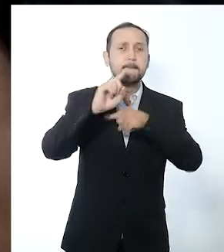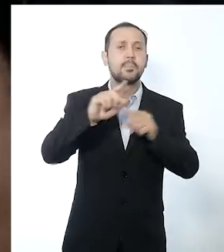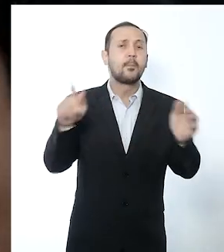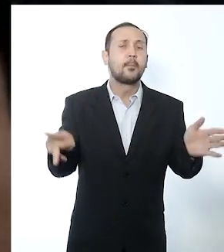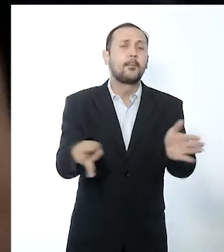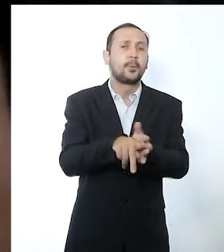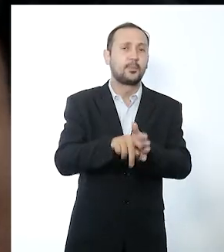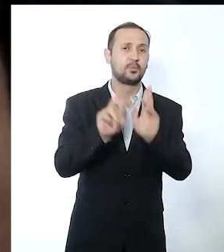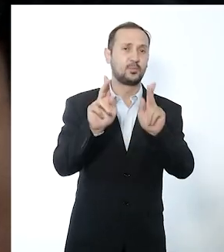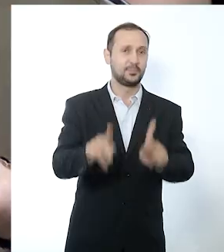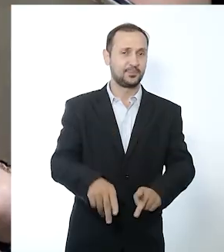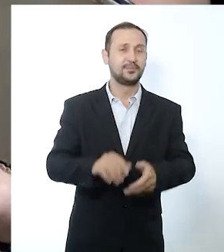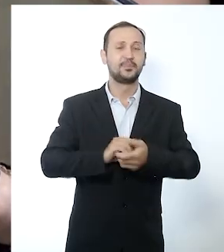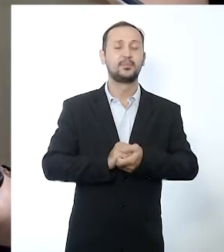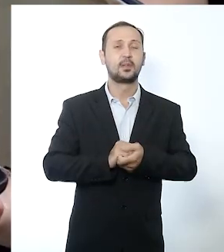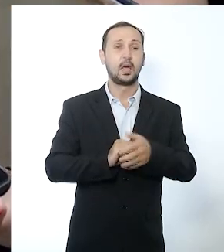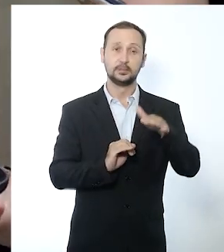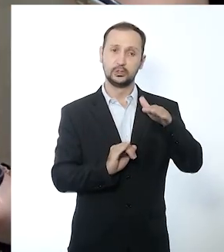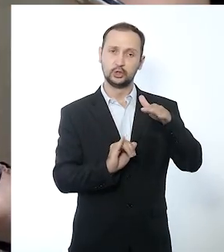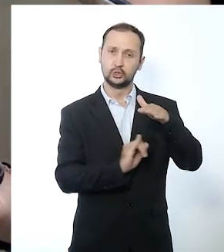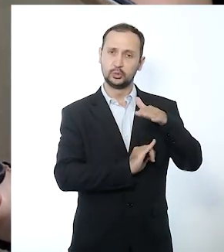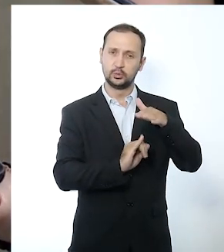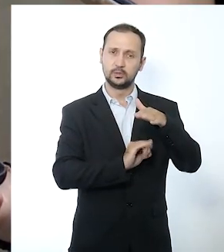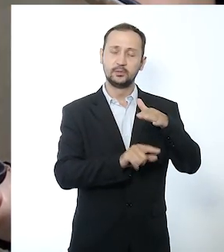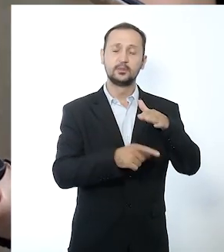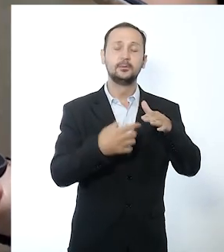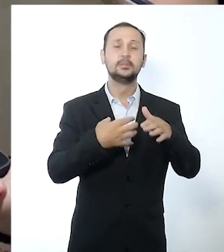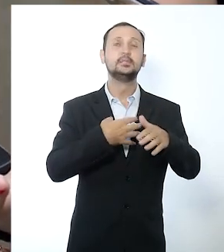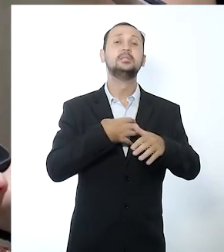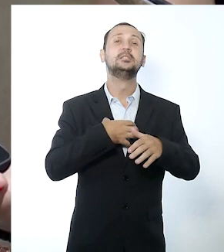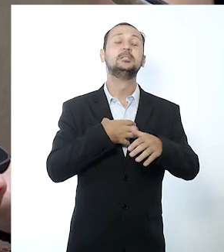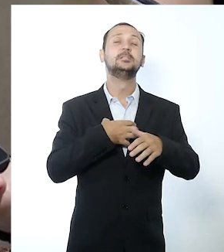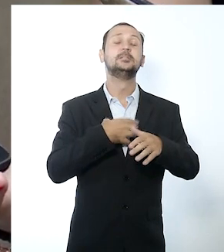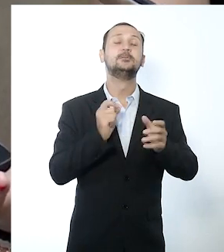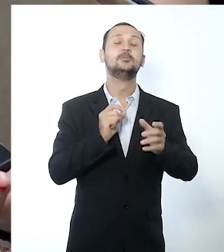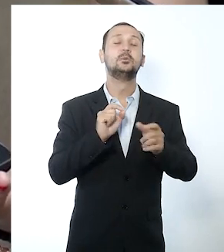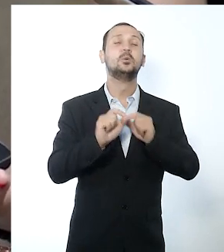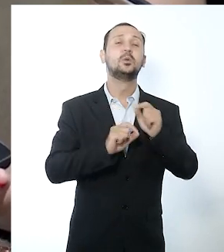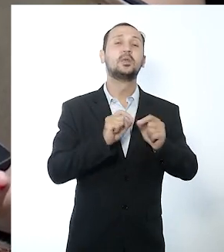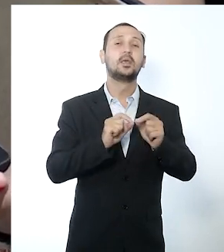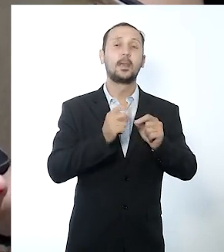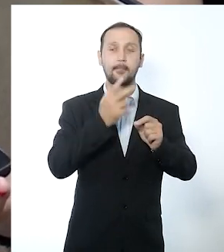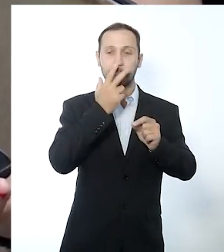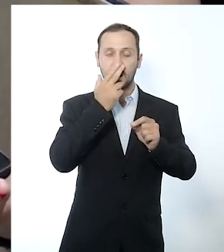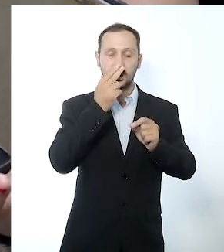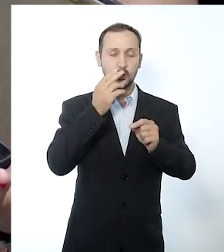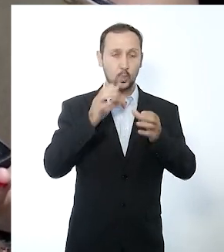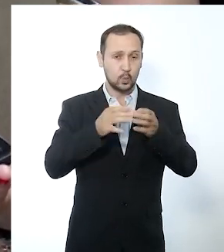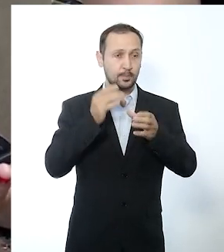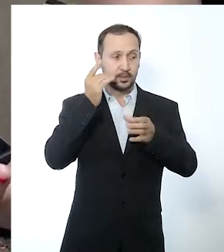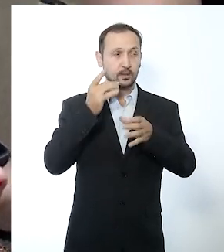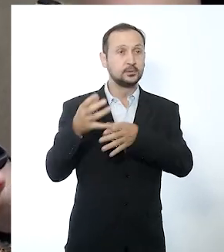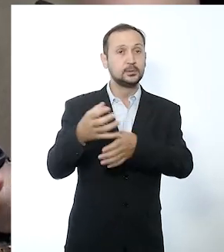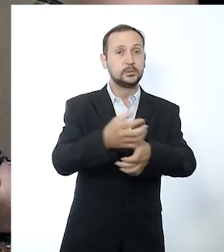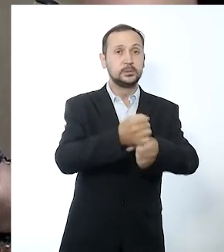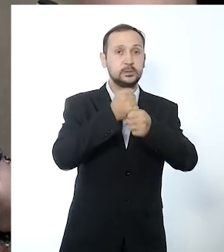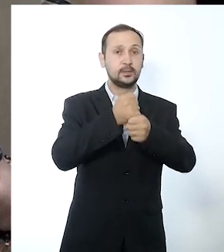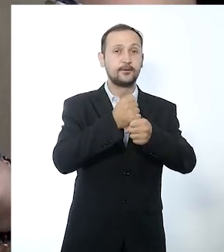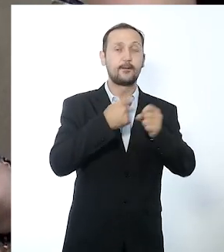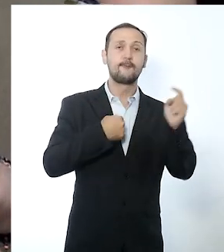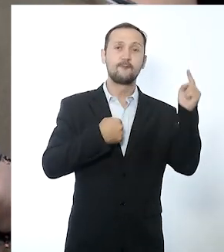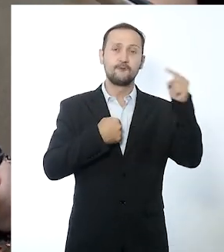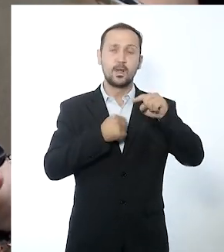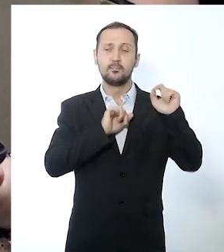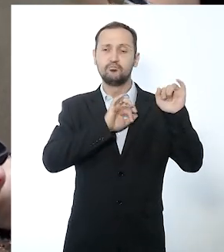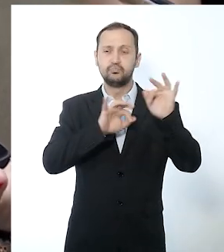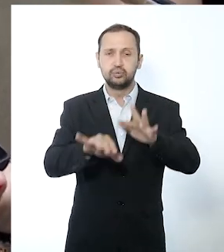enfrentados pela população. As instituições estão se sentindo partes da frente parlamentar, estão vindo